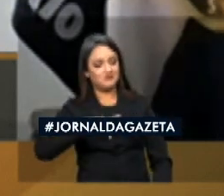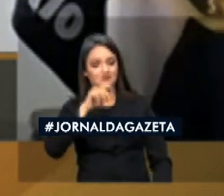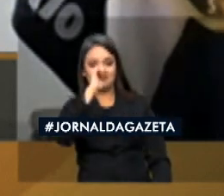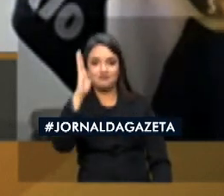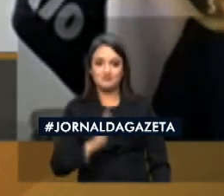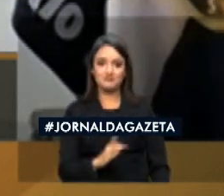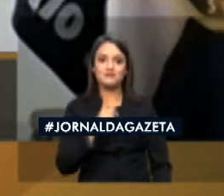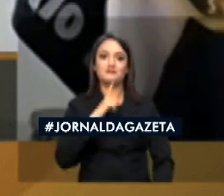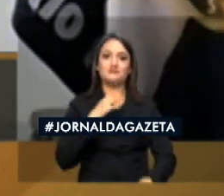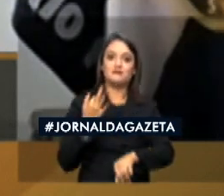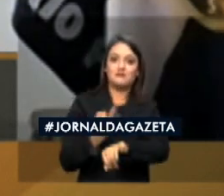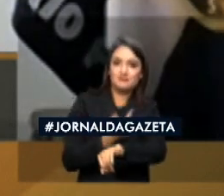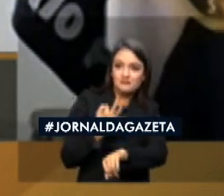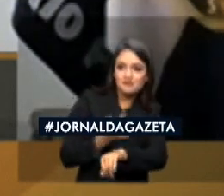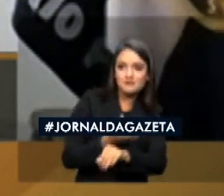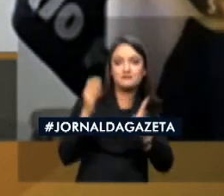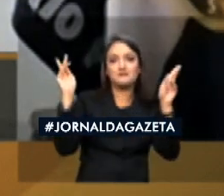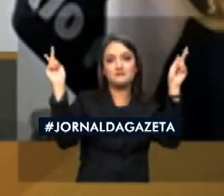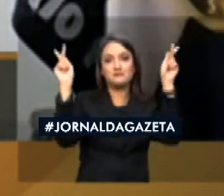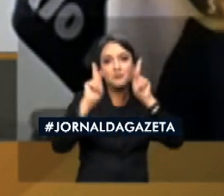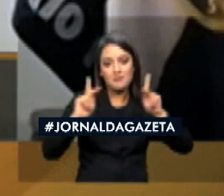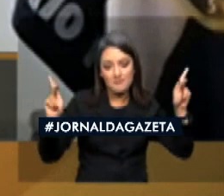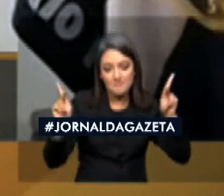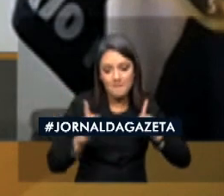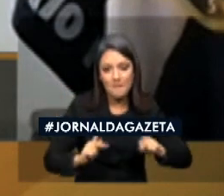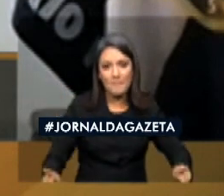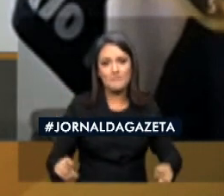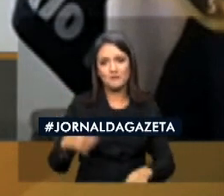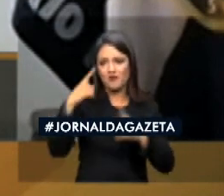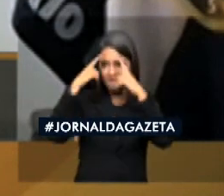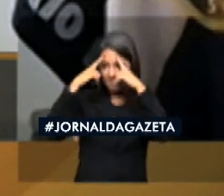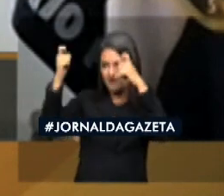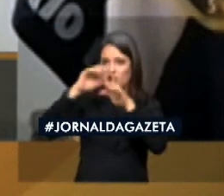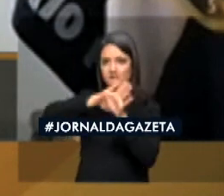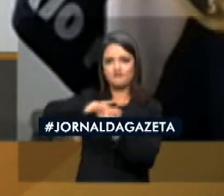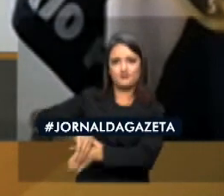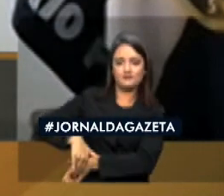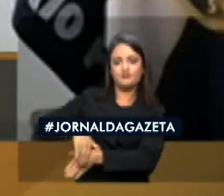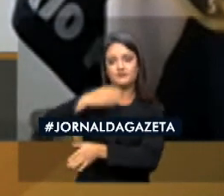a tolerância gere paz e afaste a violência do cotidiano.